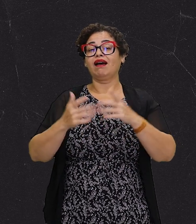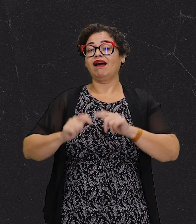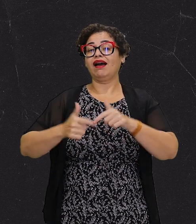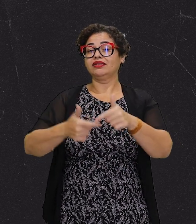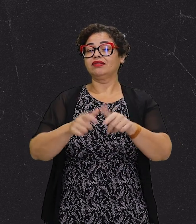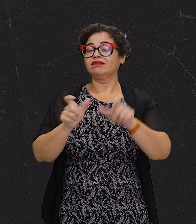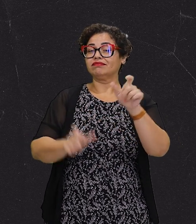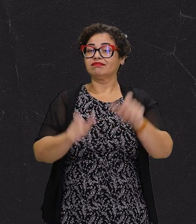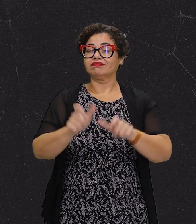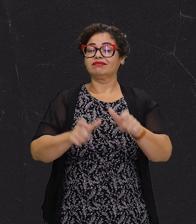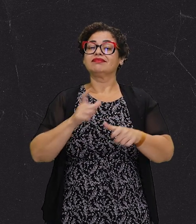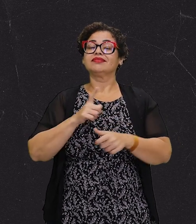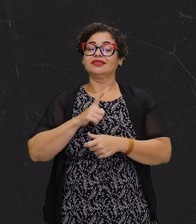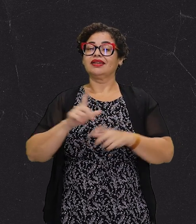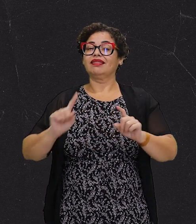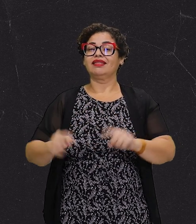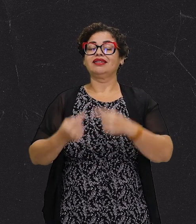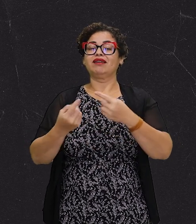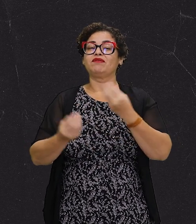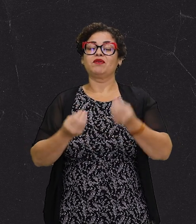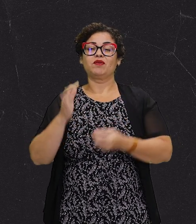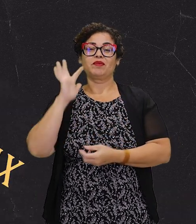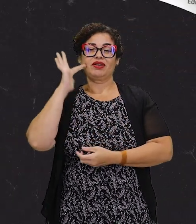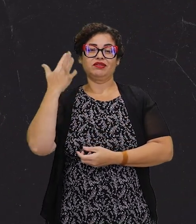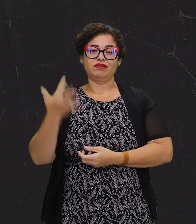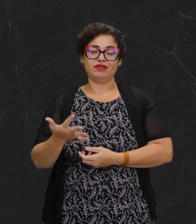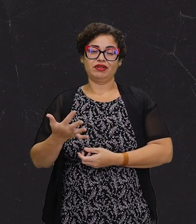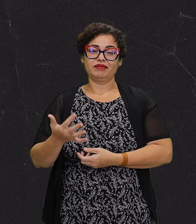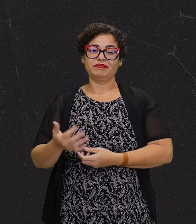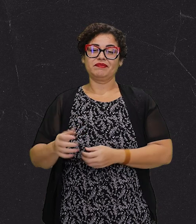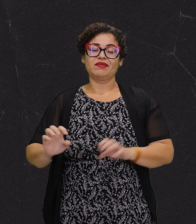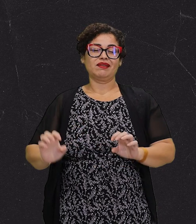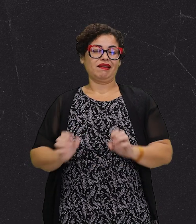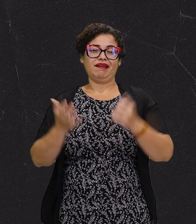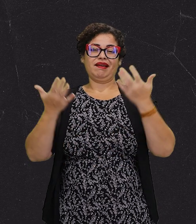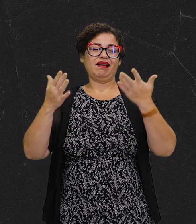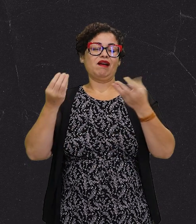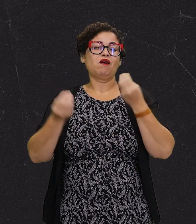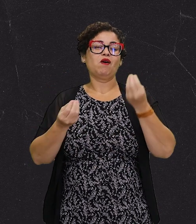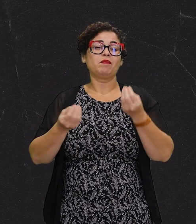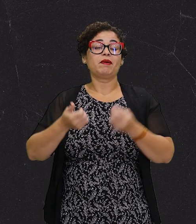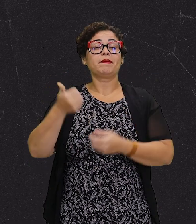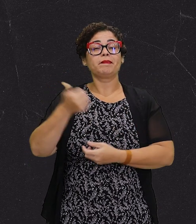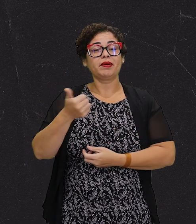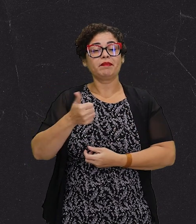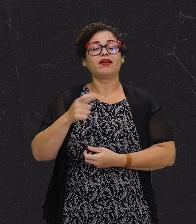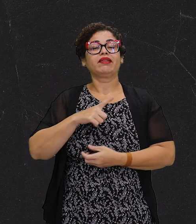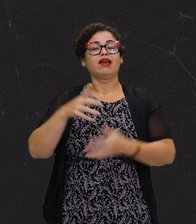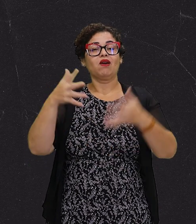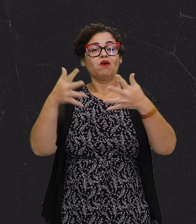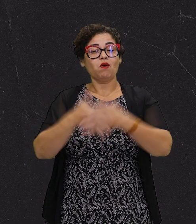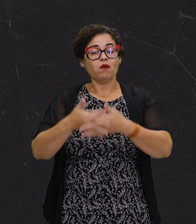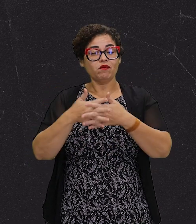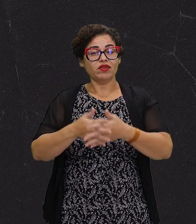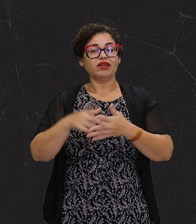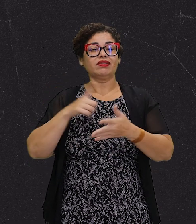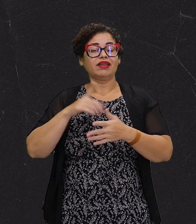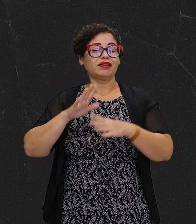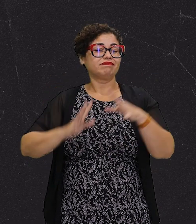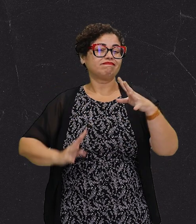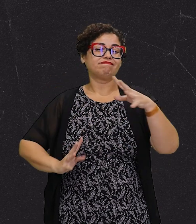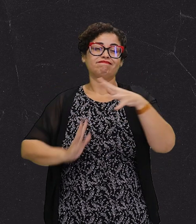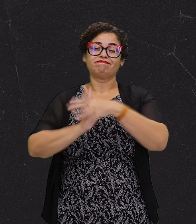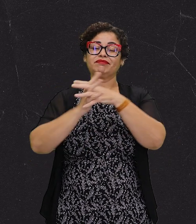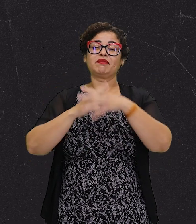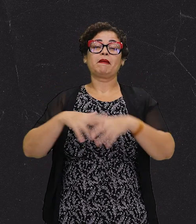dos personagens em resposta aos desafios. No clímax, primeiro, o conflito atinge seu